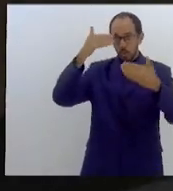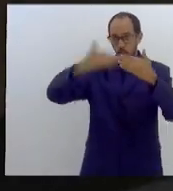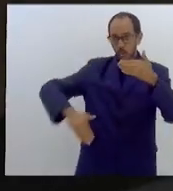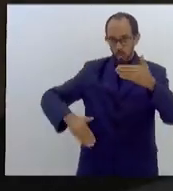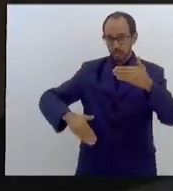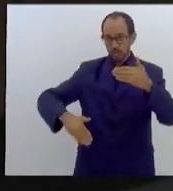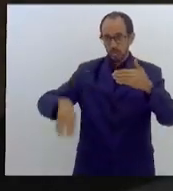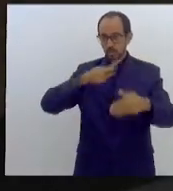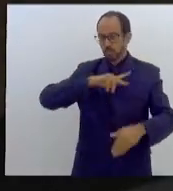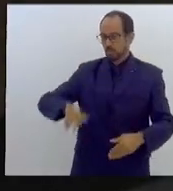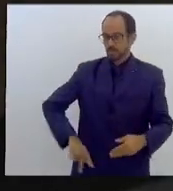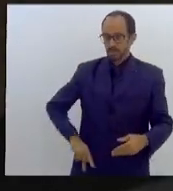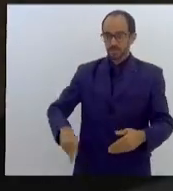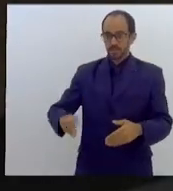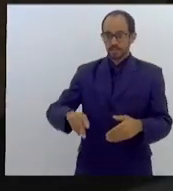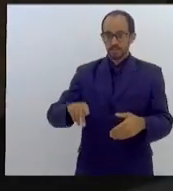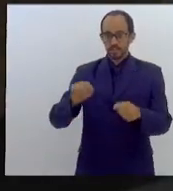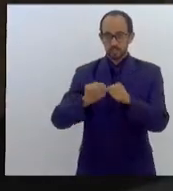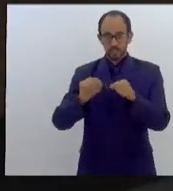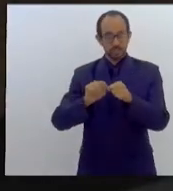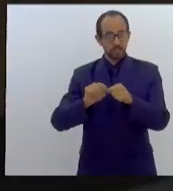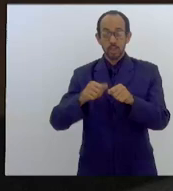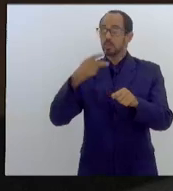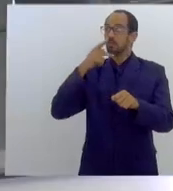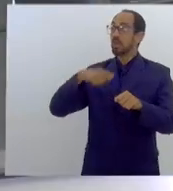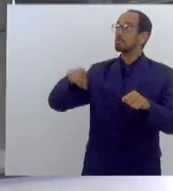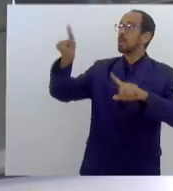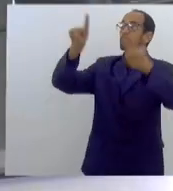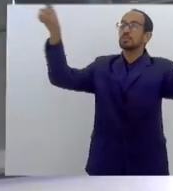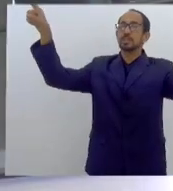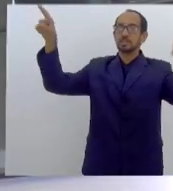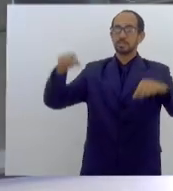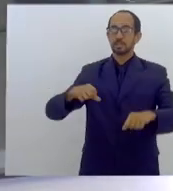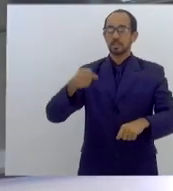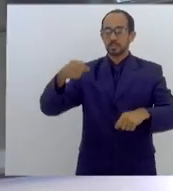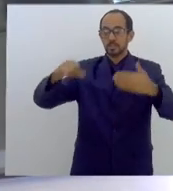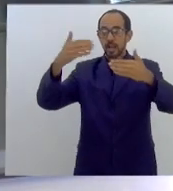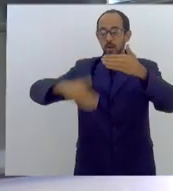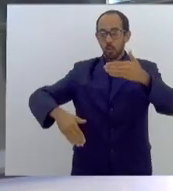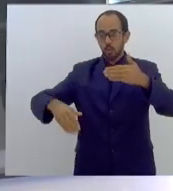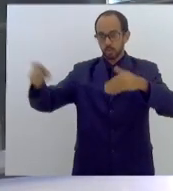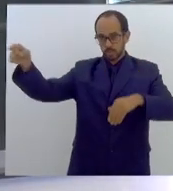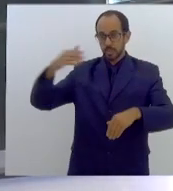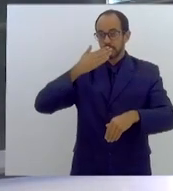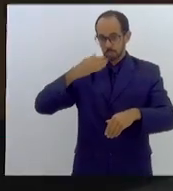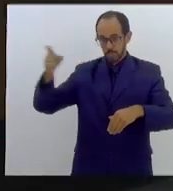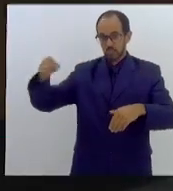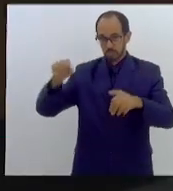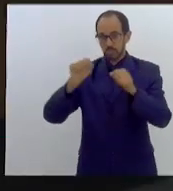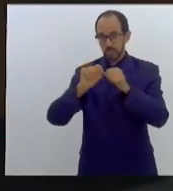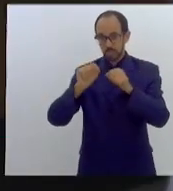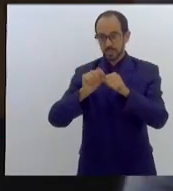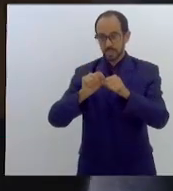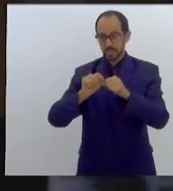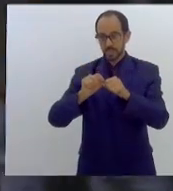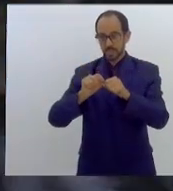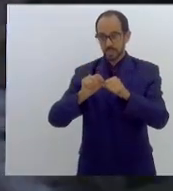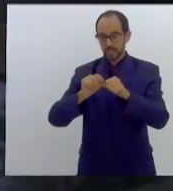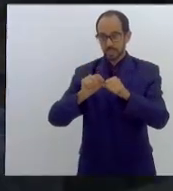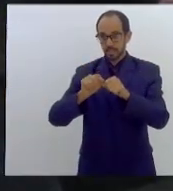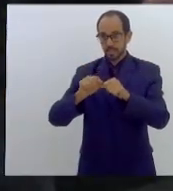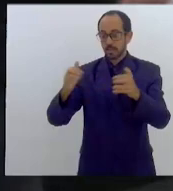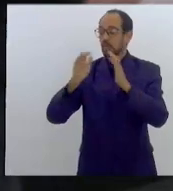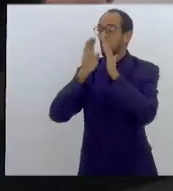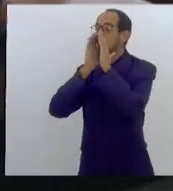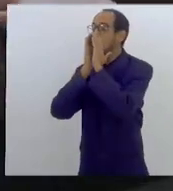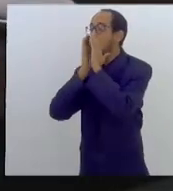contra o que o presidente... Agora é para a plateia aí. Contra o que ele está pedindo para a gente fazer, vai ele. Aí